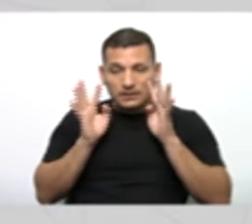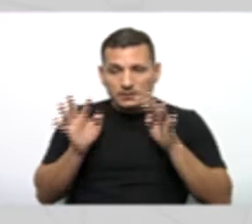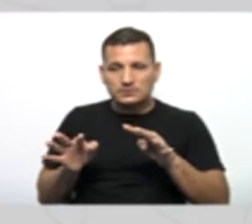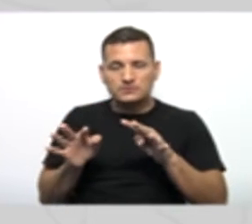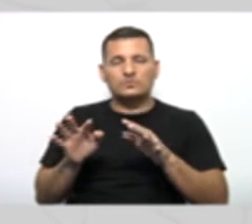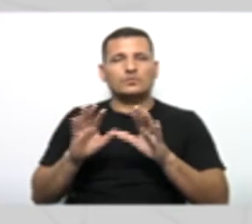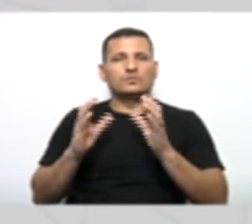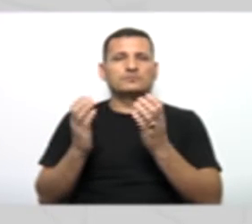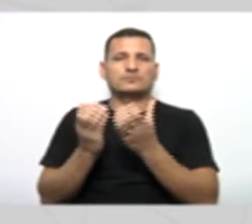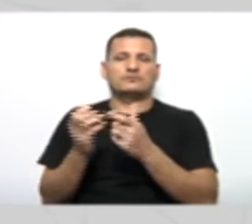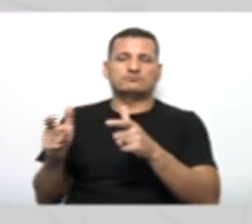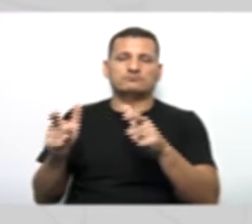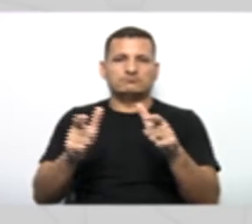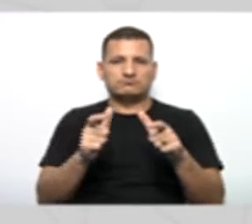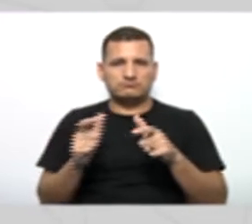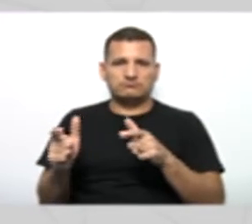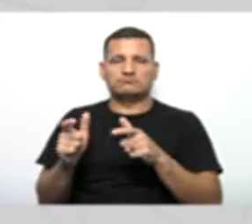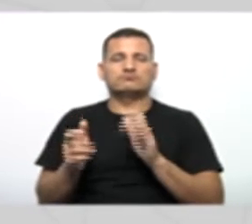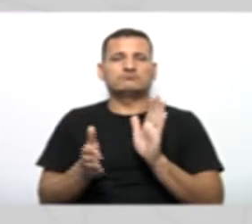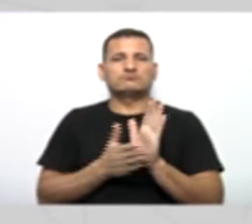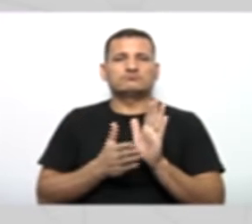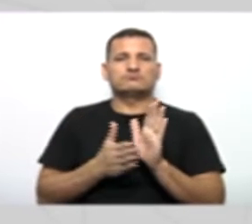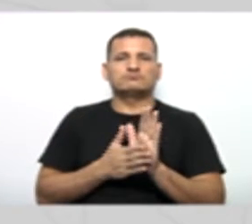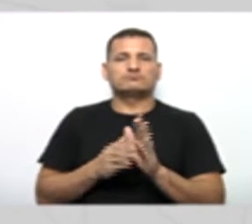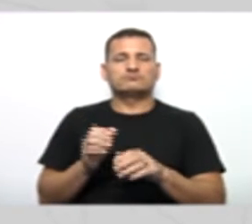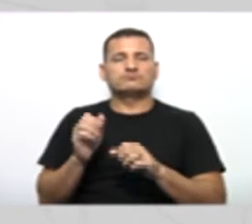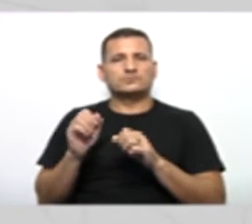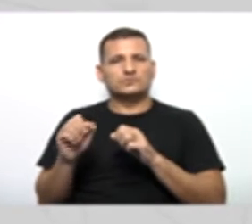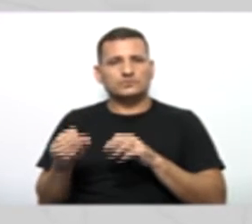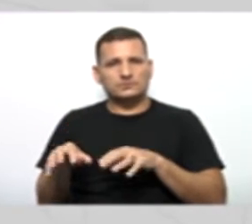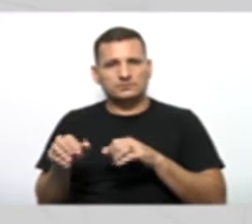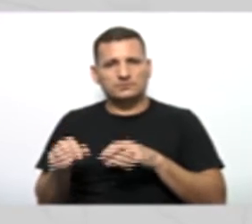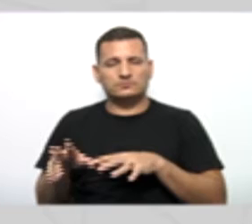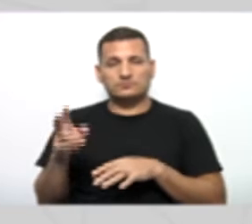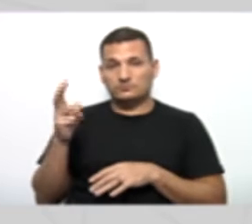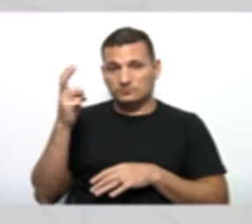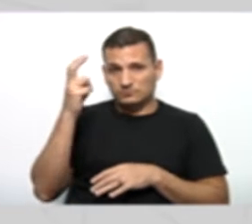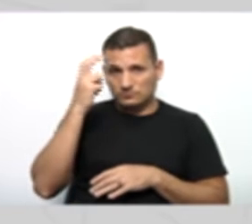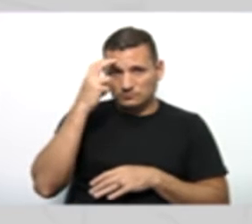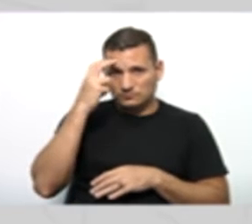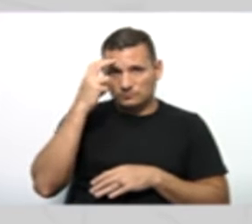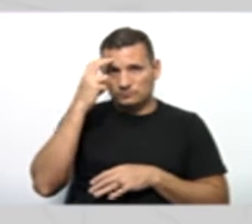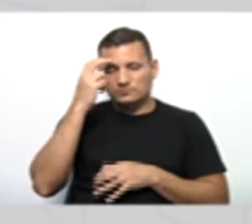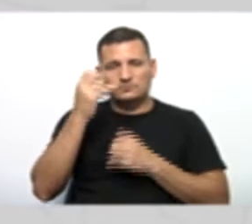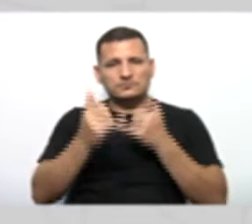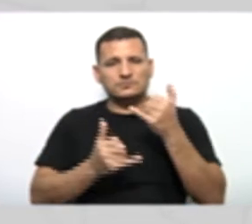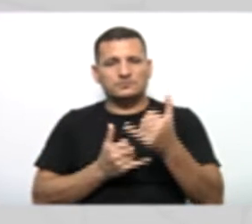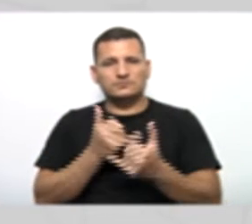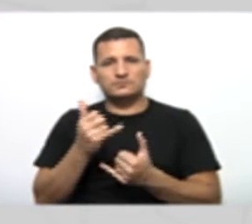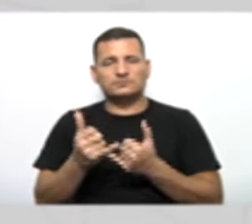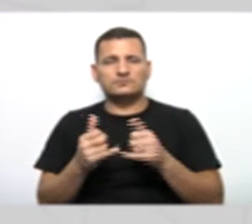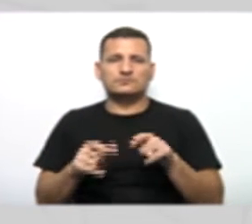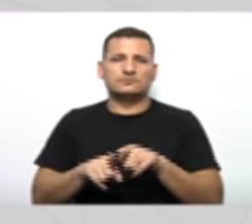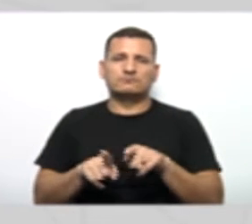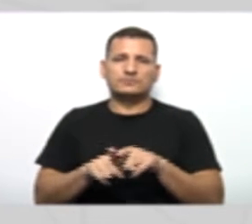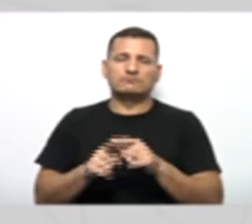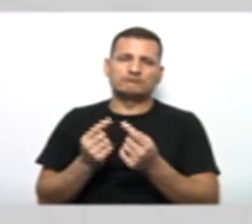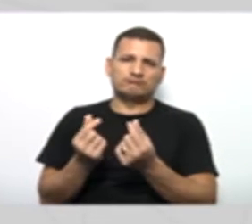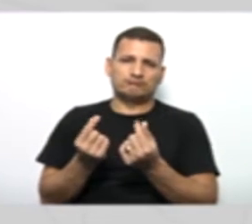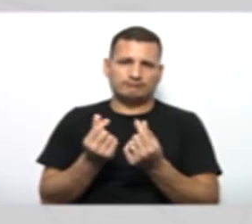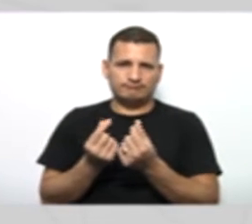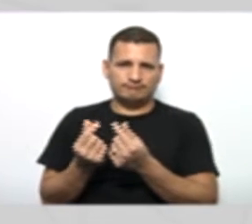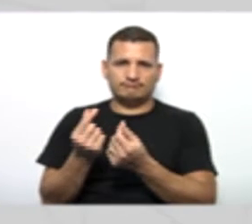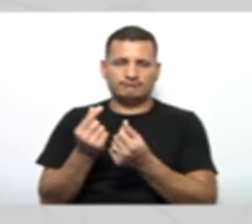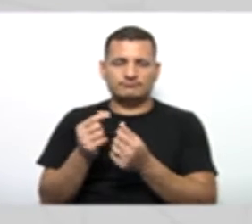locais, promovendo a educação, cultura, lazer, bem como a renda das comunidades carentes em que a